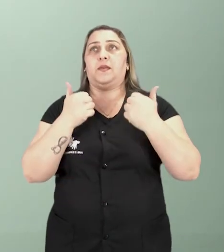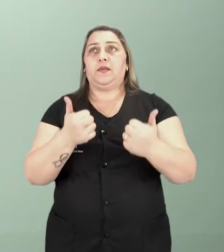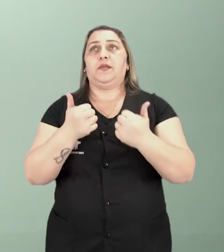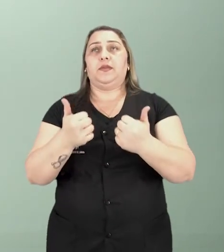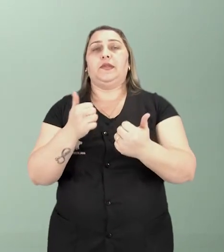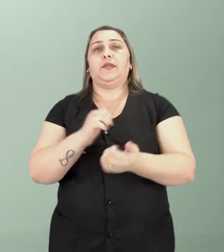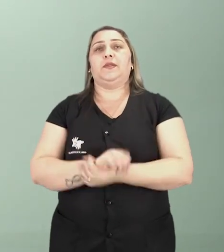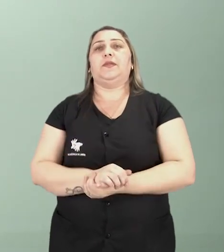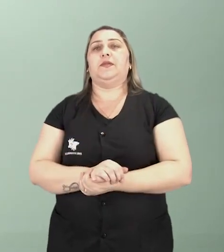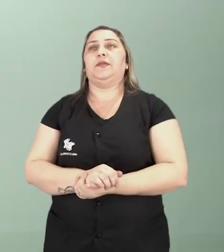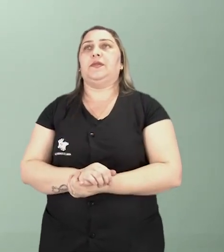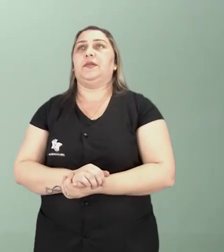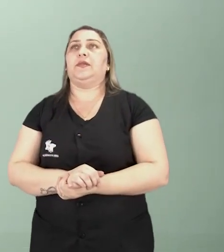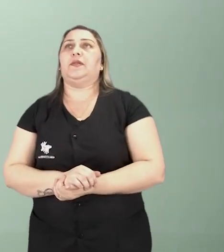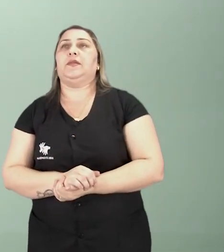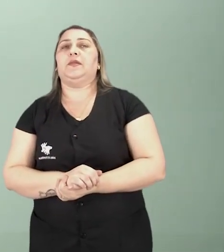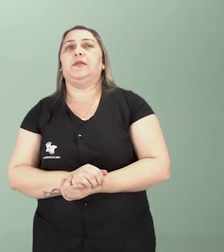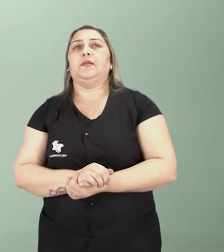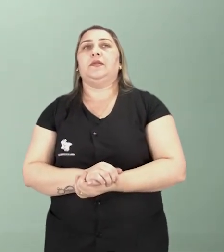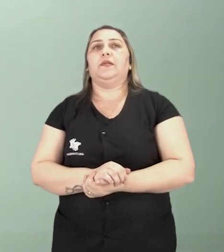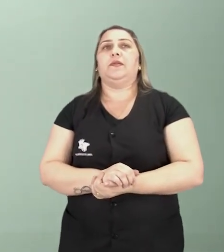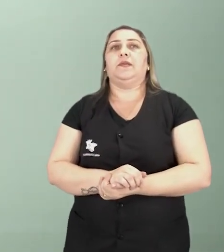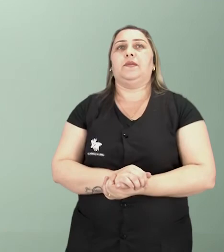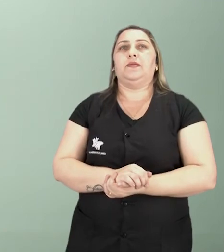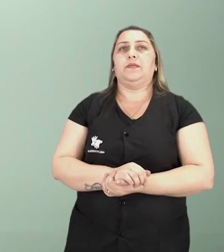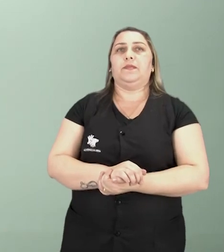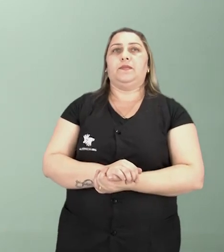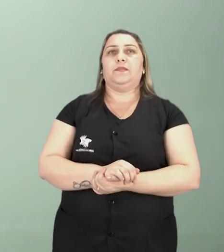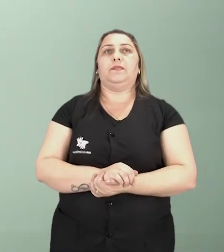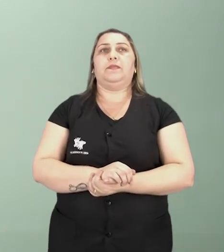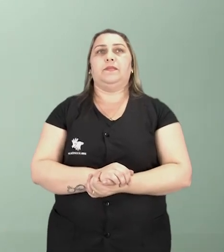Essa seria a alternativa correta.